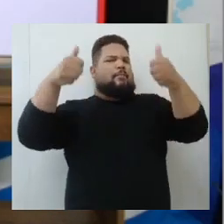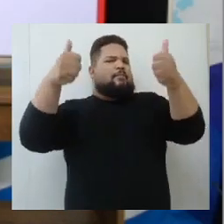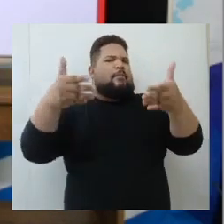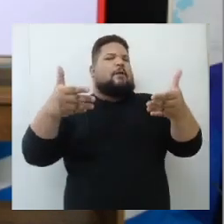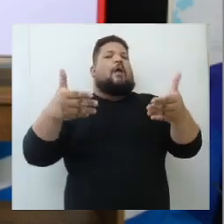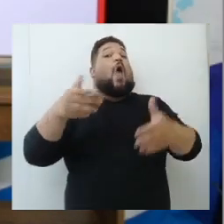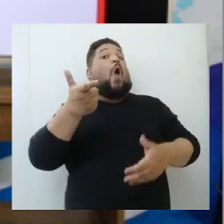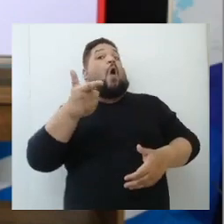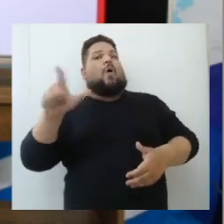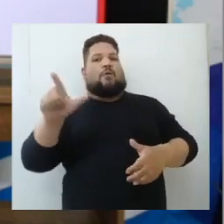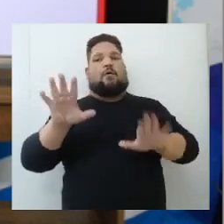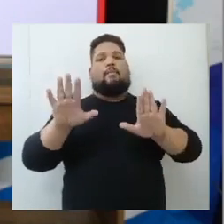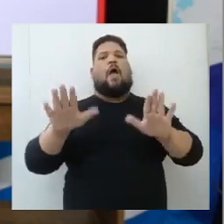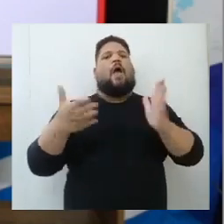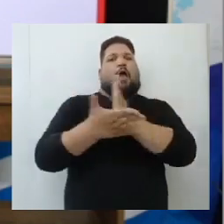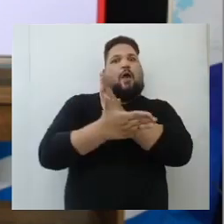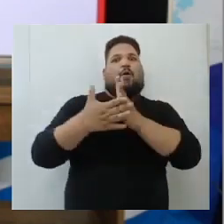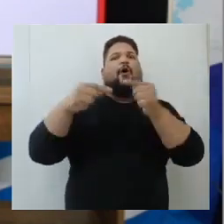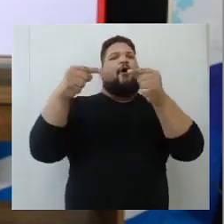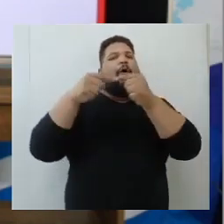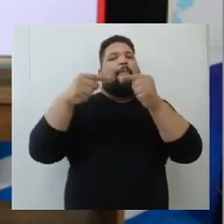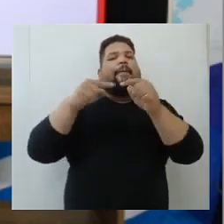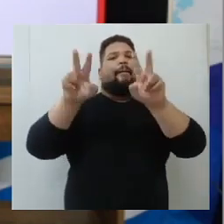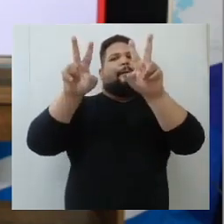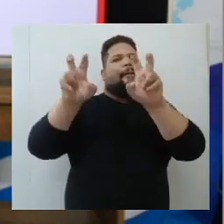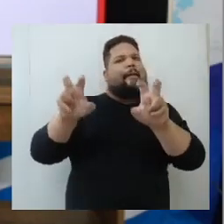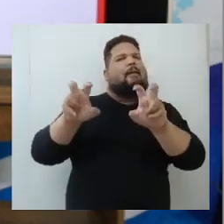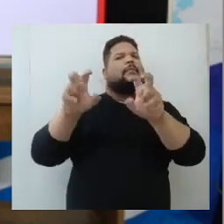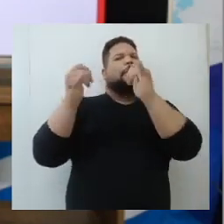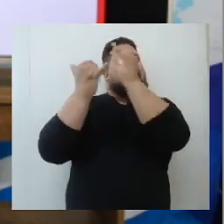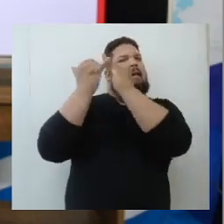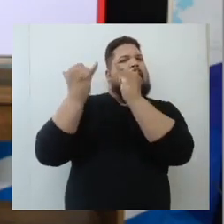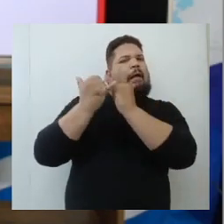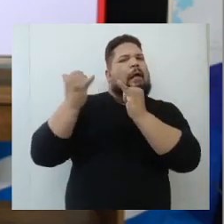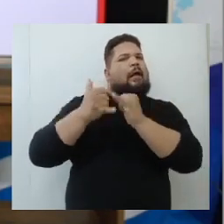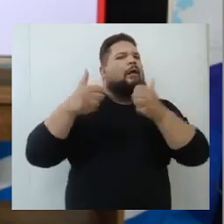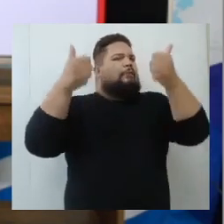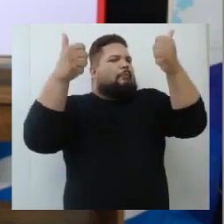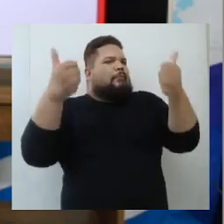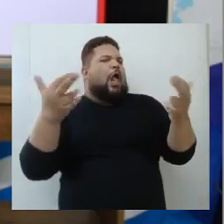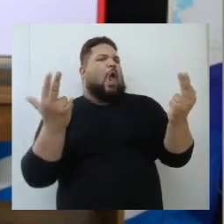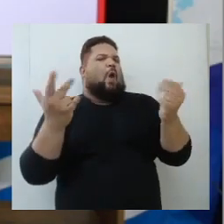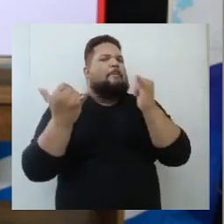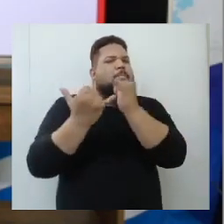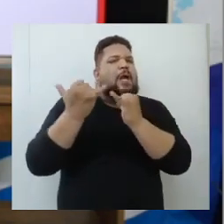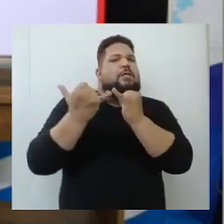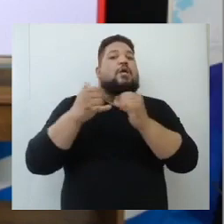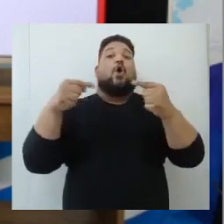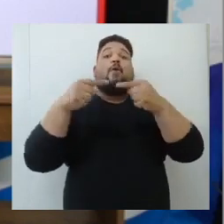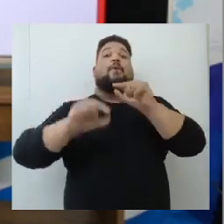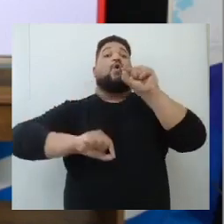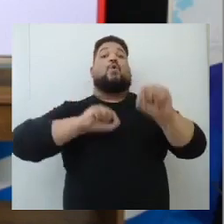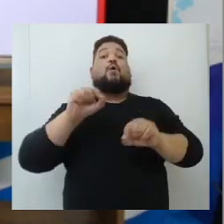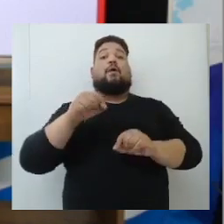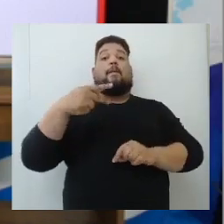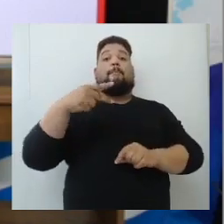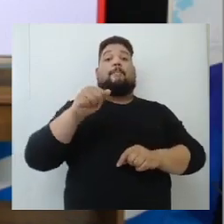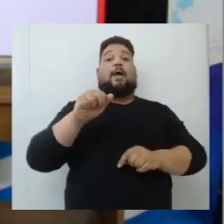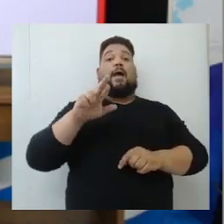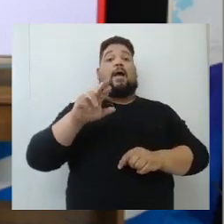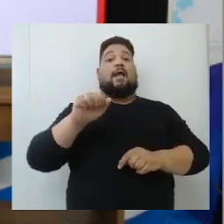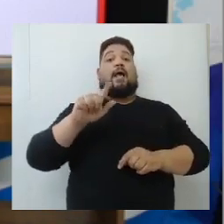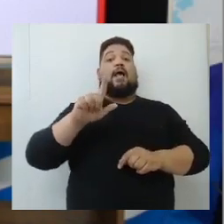que algumas chegam a ter pontos de explicação bastante semelhantes. Nós chamamos isso de